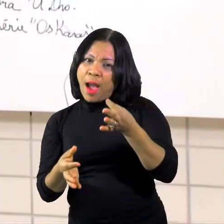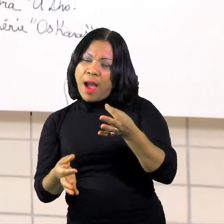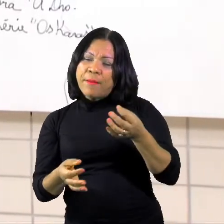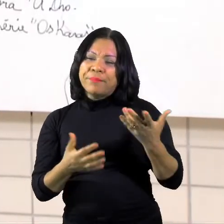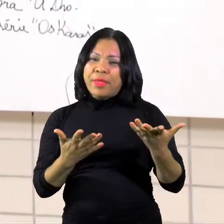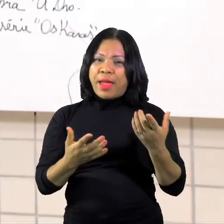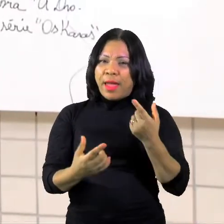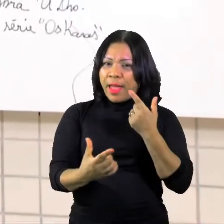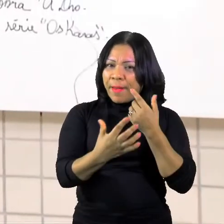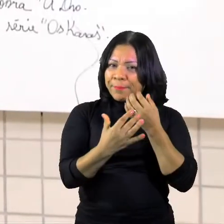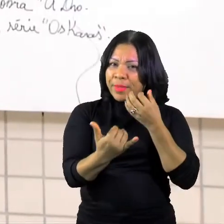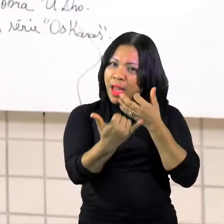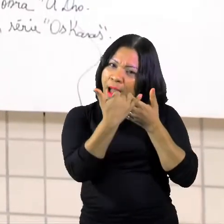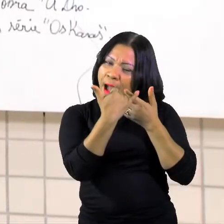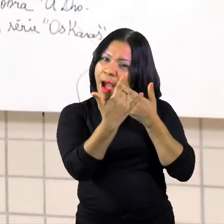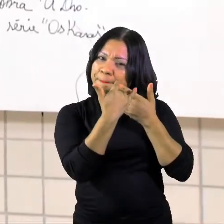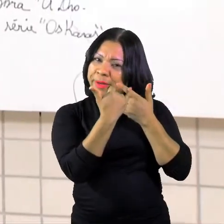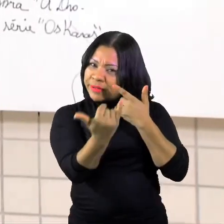livro.